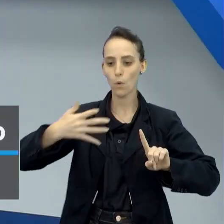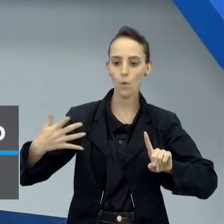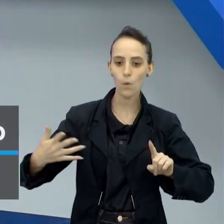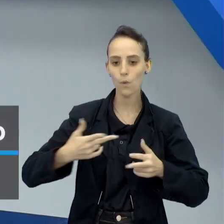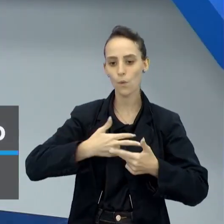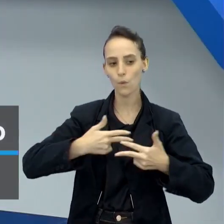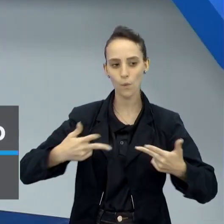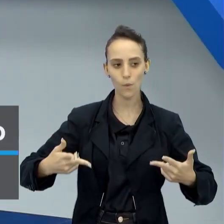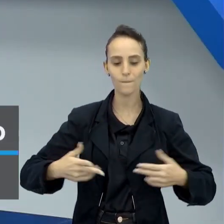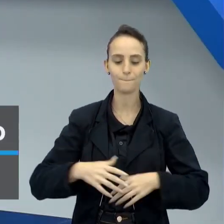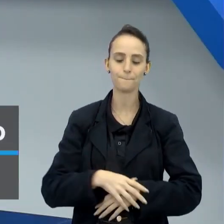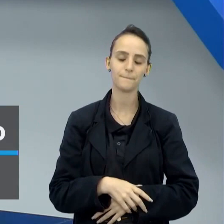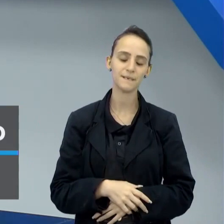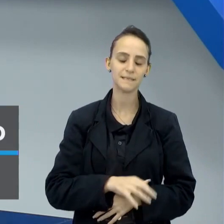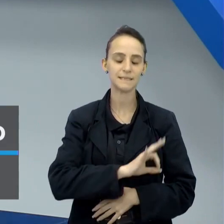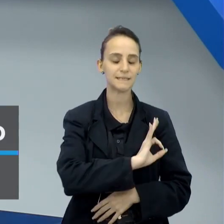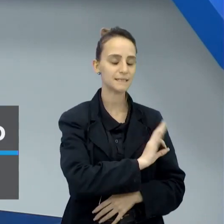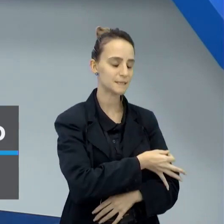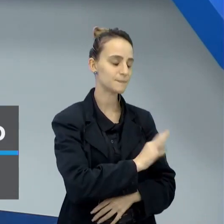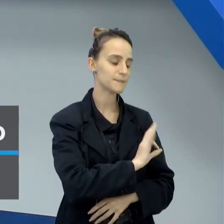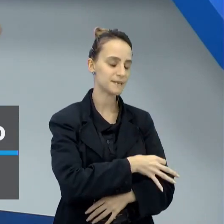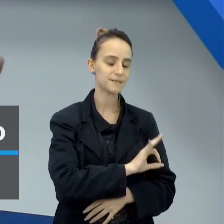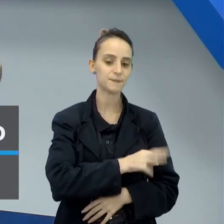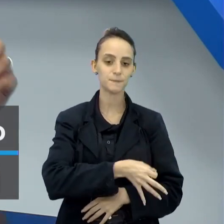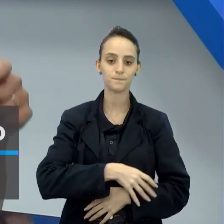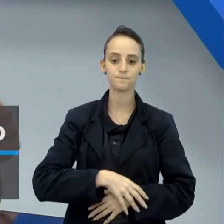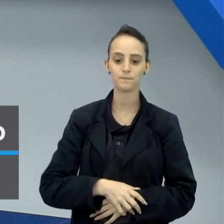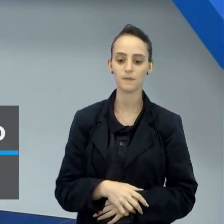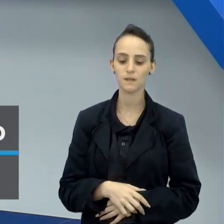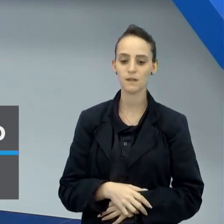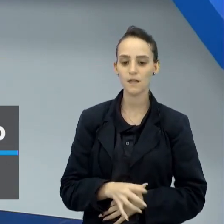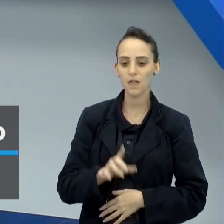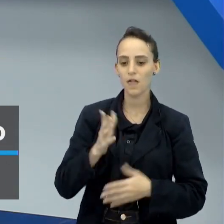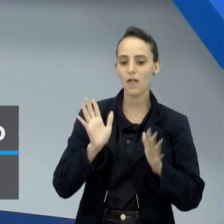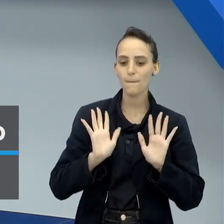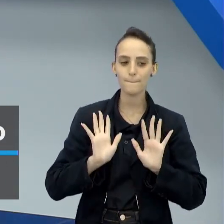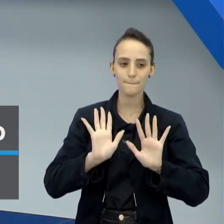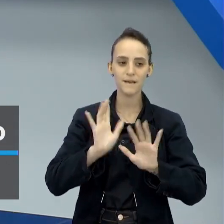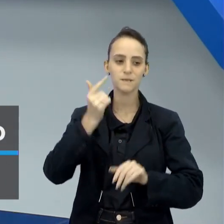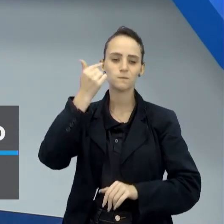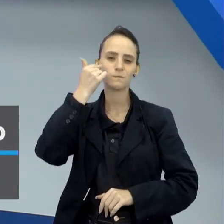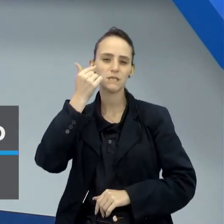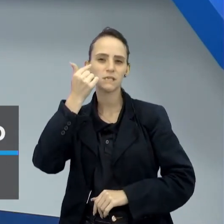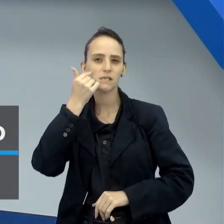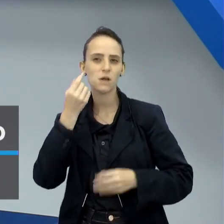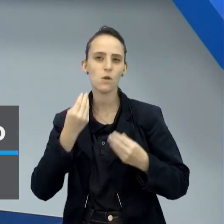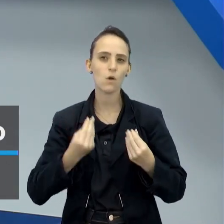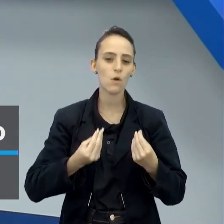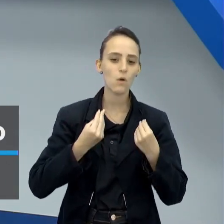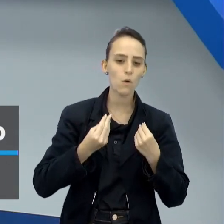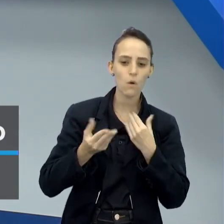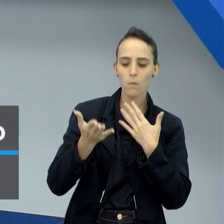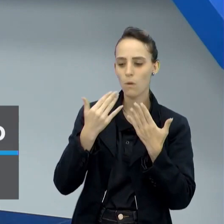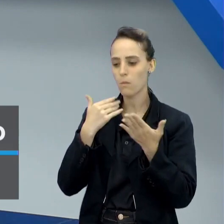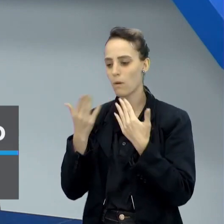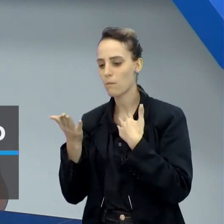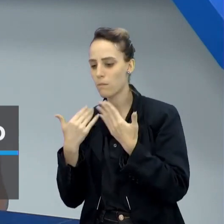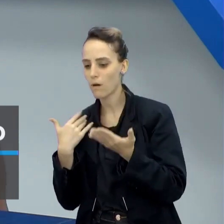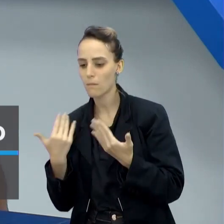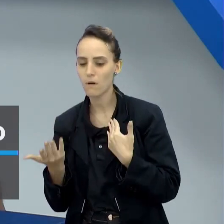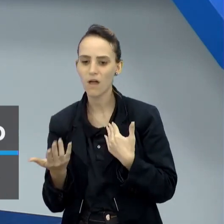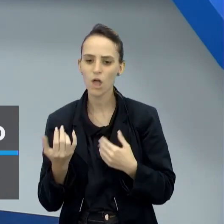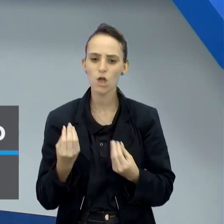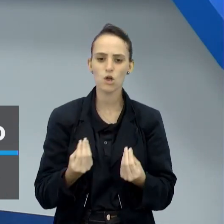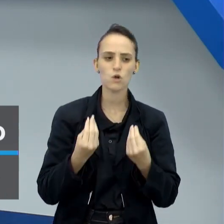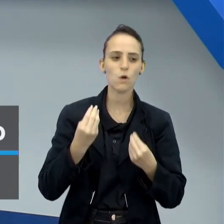E essa questão da diversidade, nós refletimos, Ju, tanto sobre a discussão, sobre a